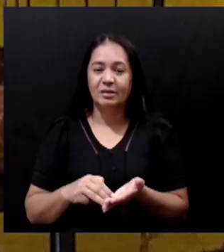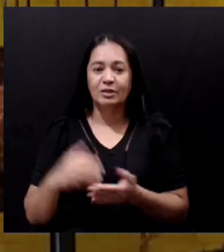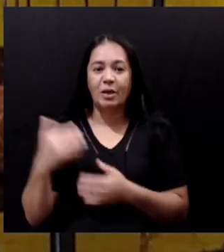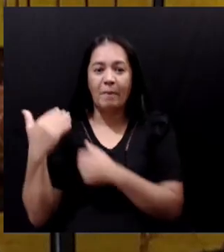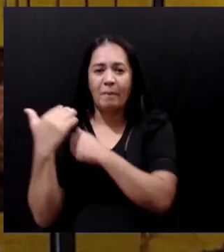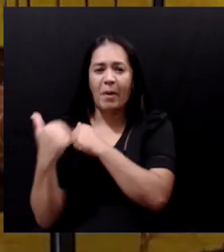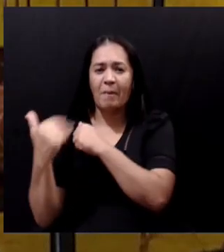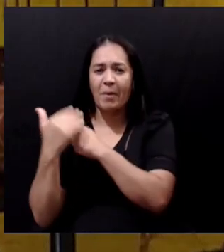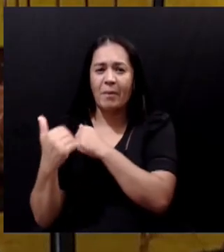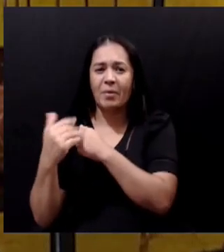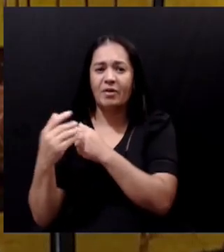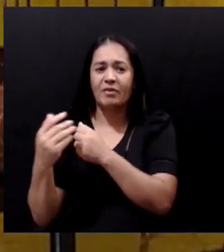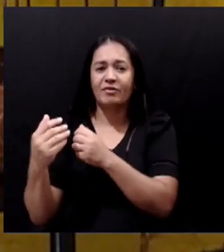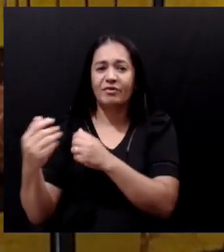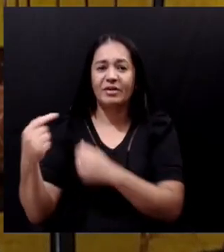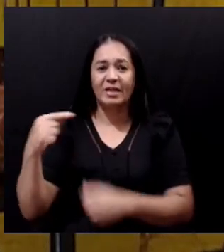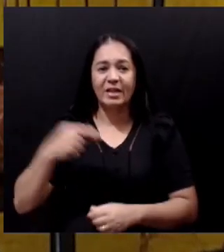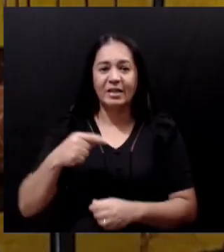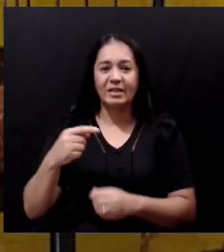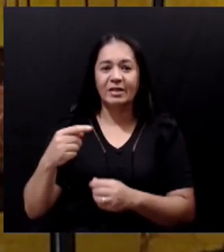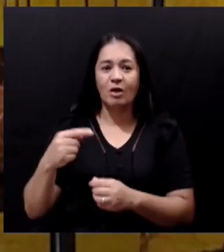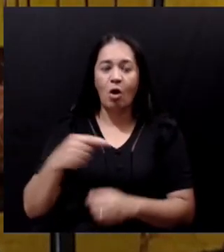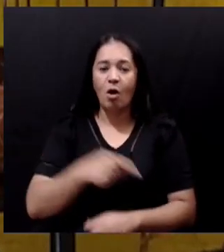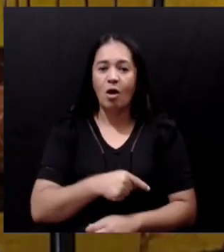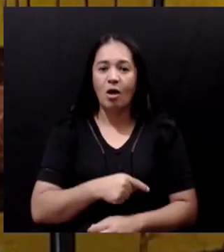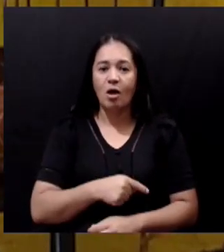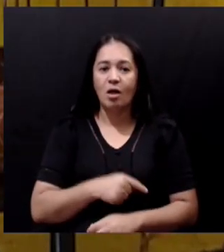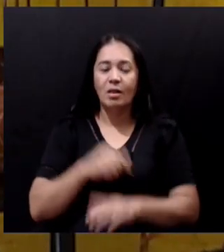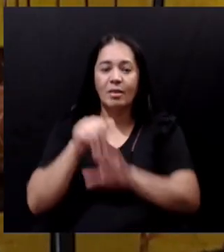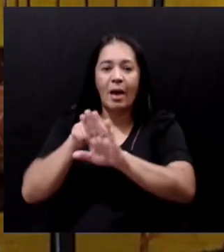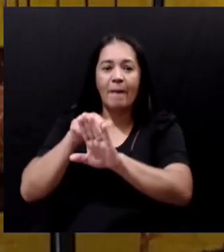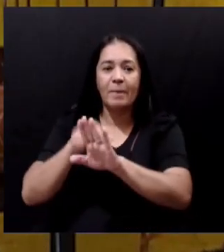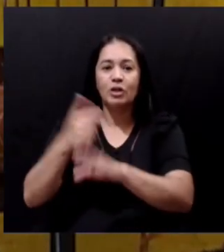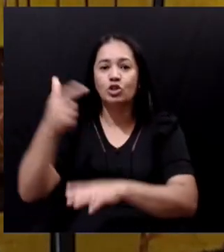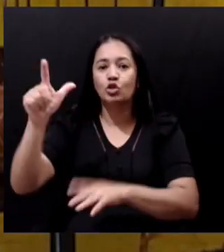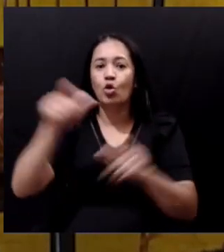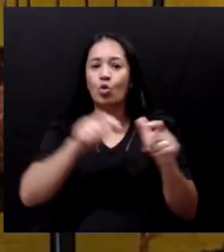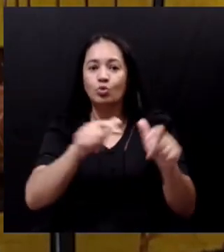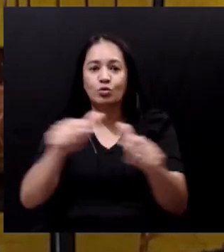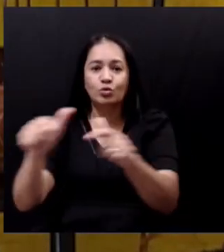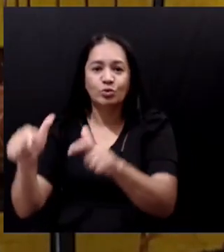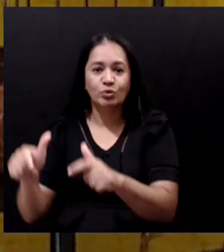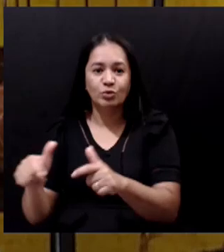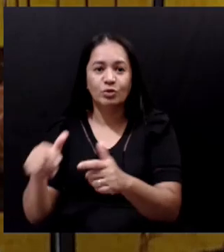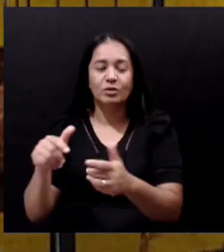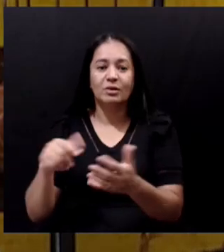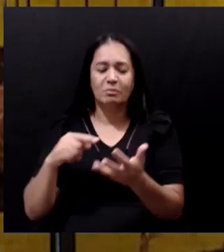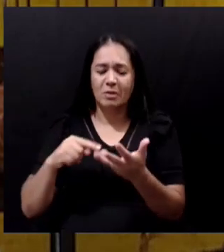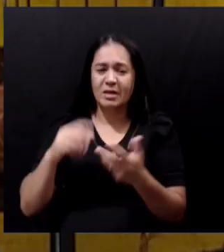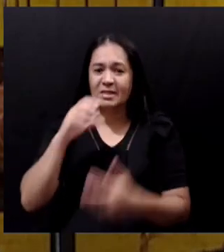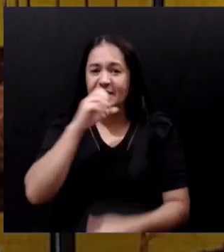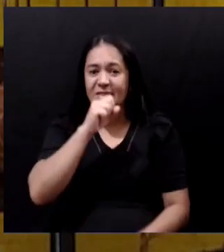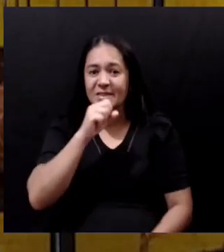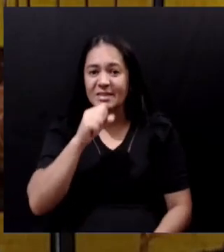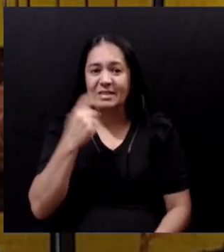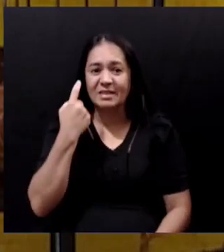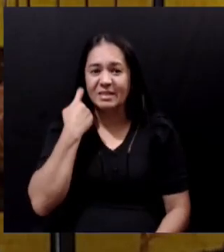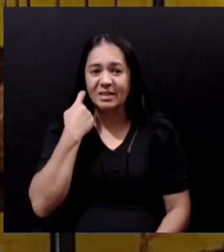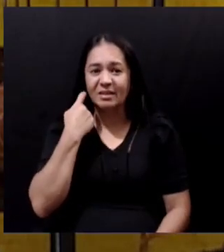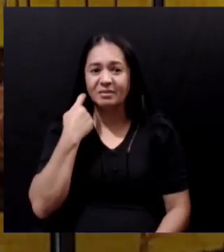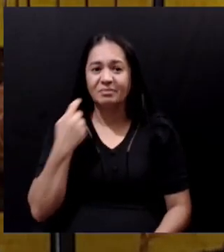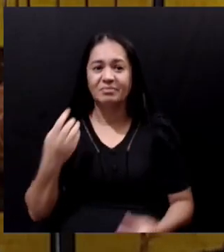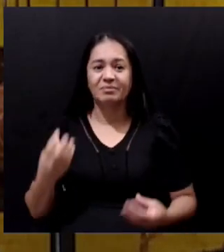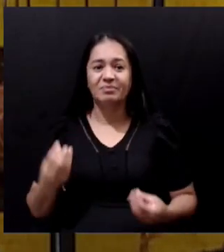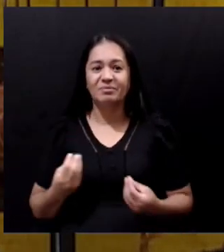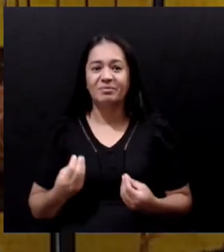pastel aqui, ó, na portaria. De outros lugares. De outros lugares, de sexta, de sábado, iFood. dentro do